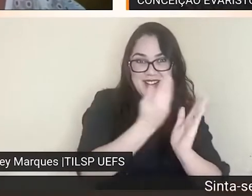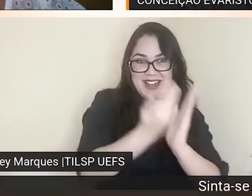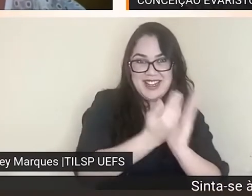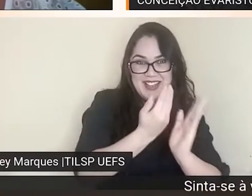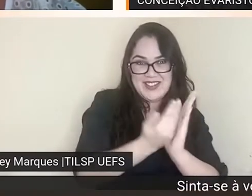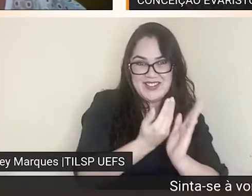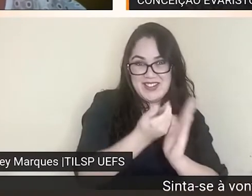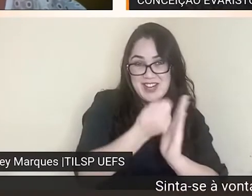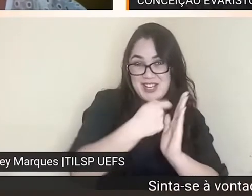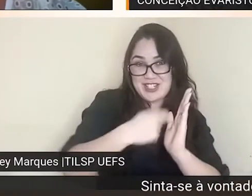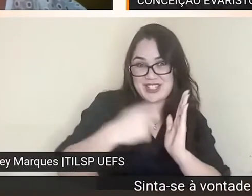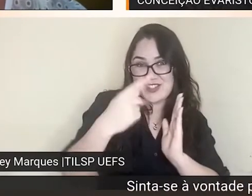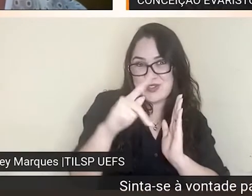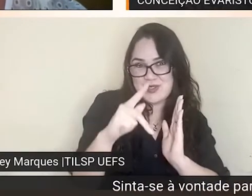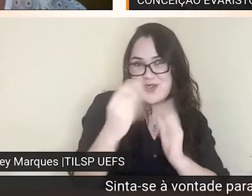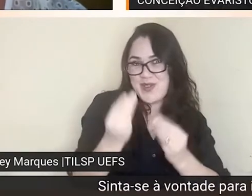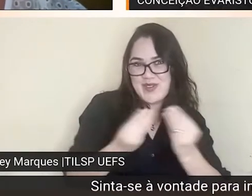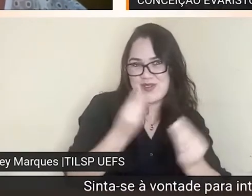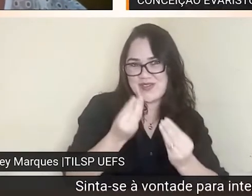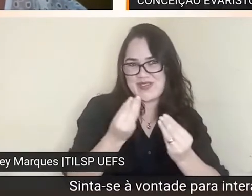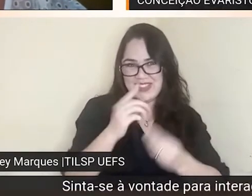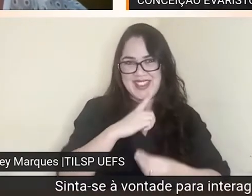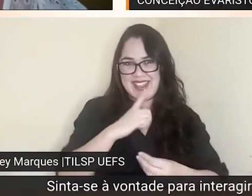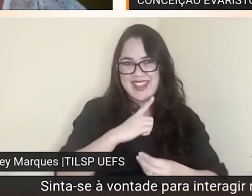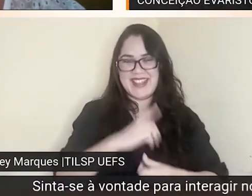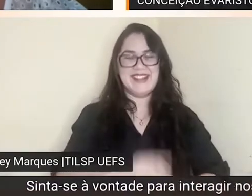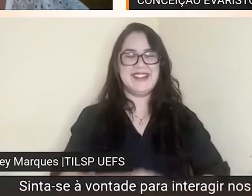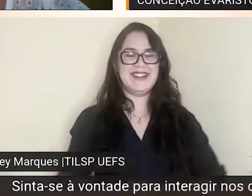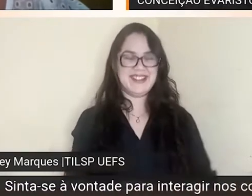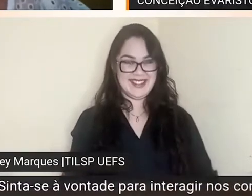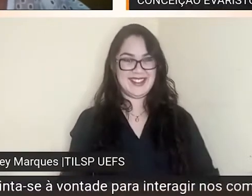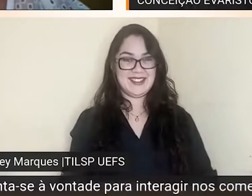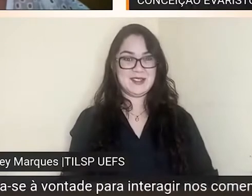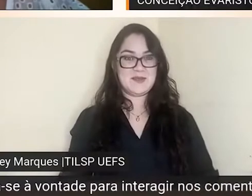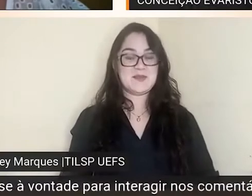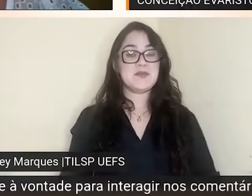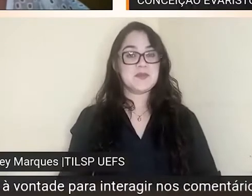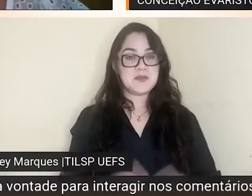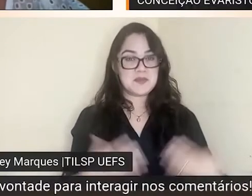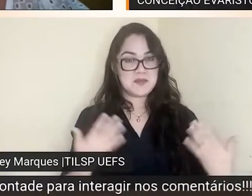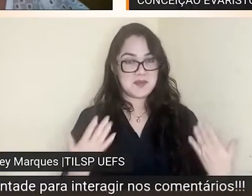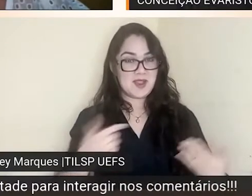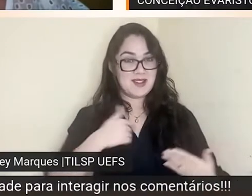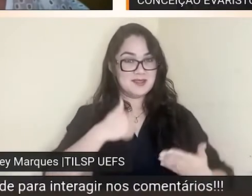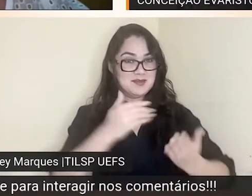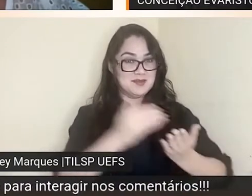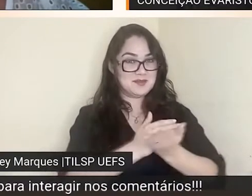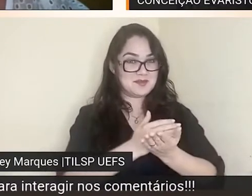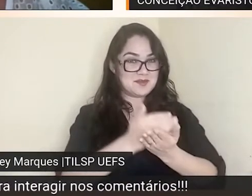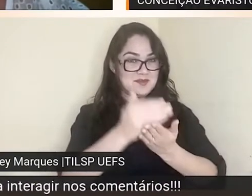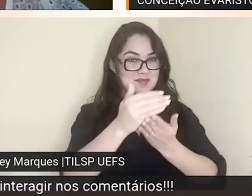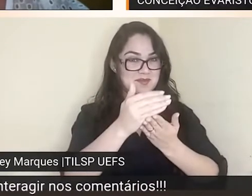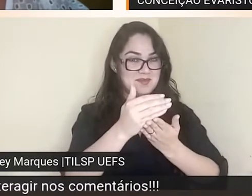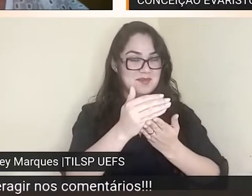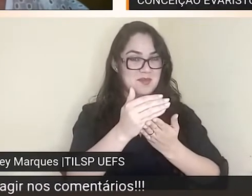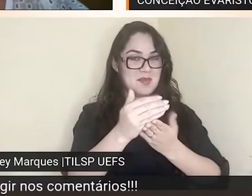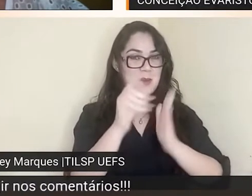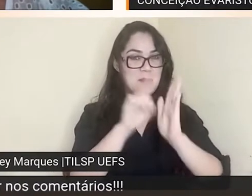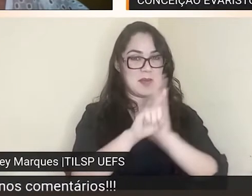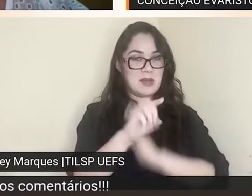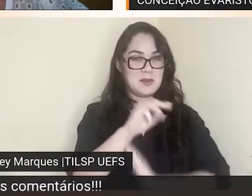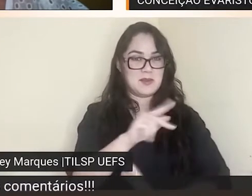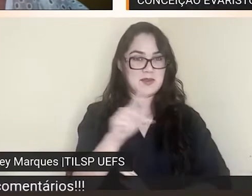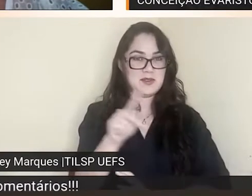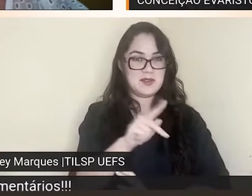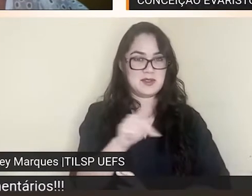escrita. Tem? Eu vou começar pela pergunta da